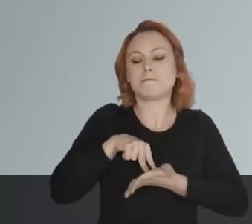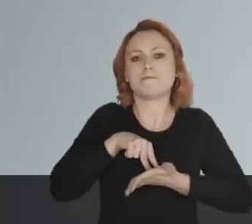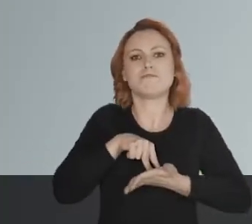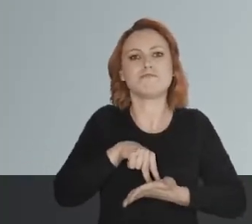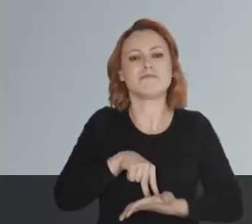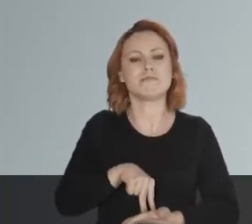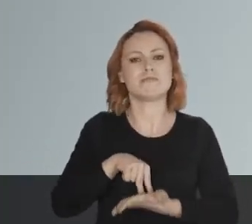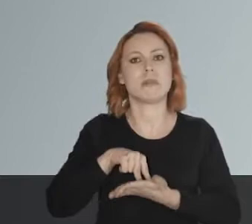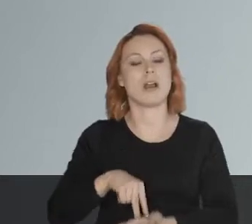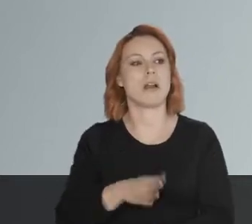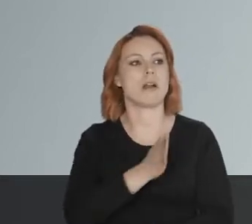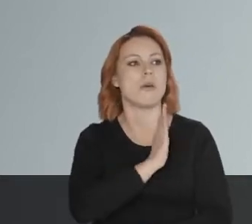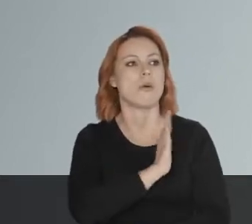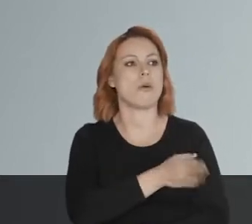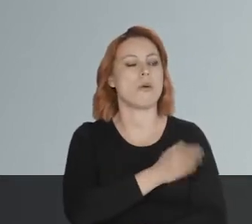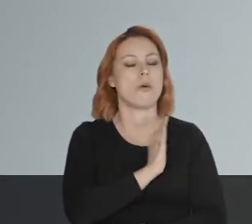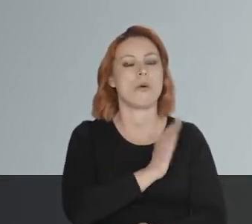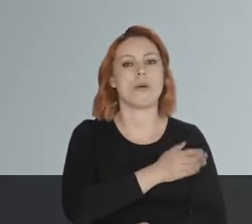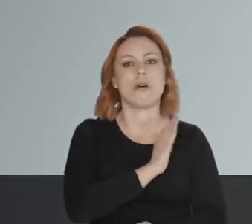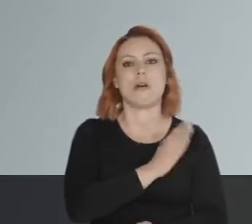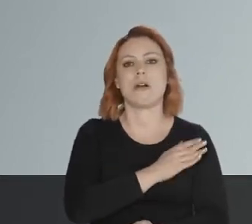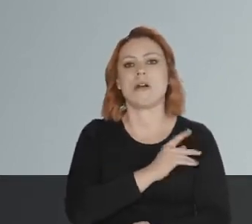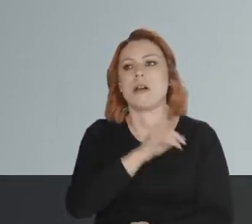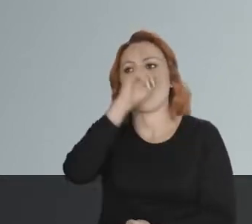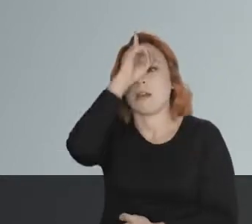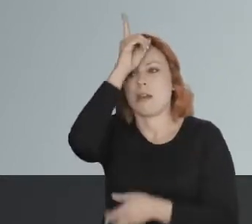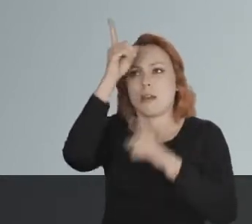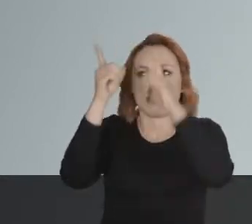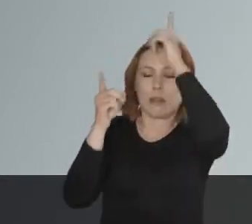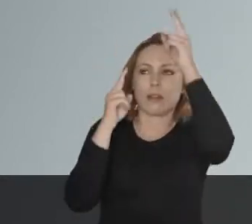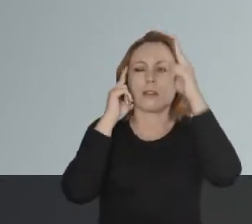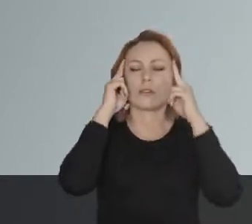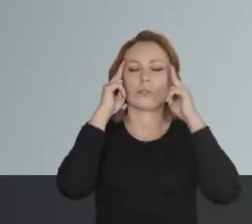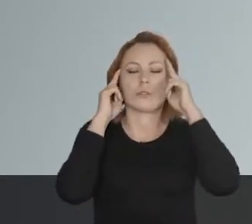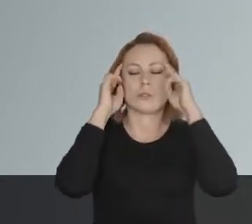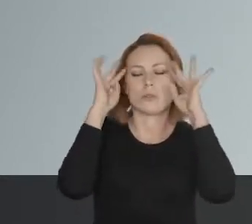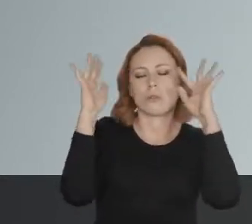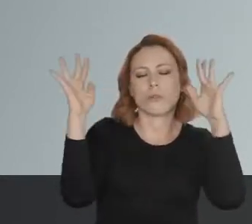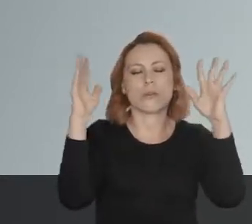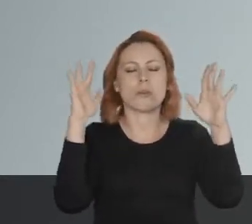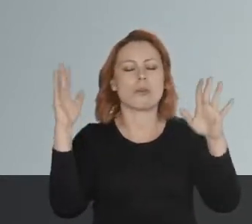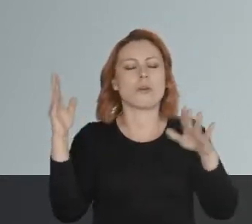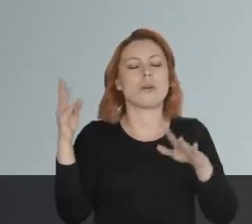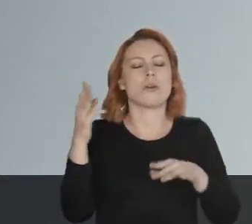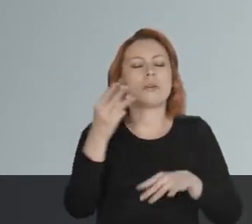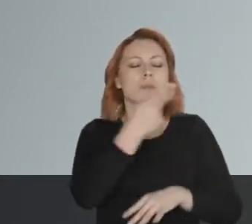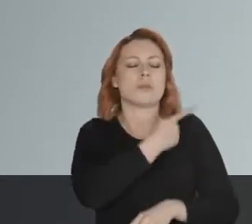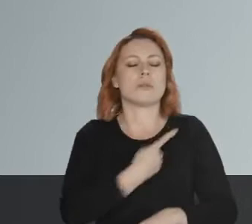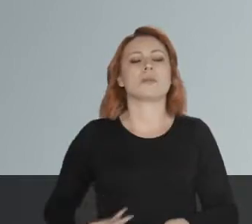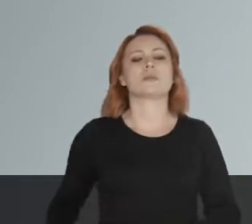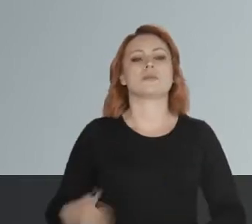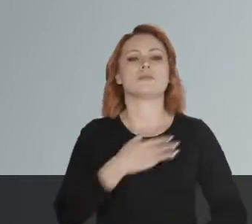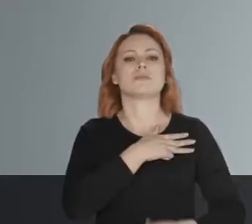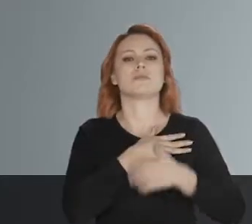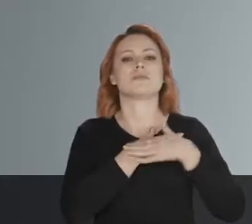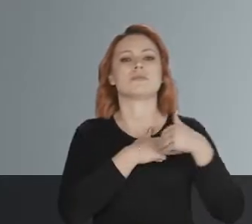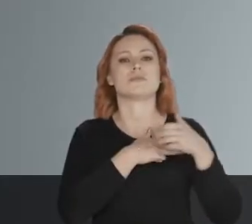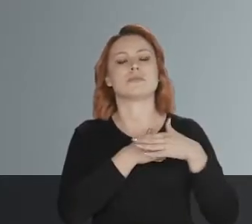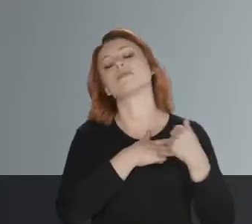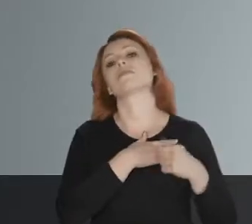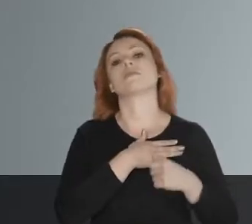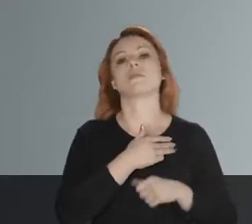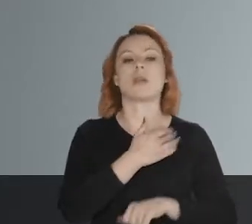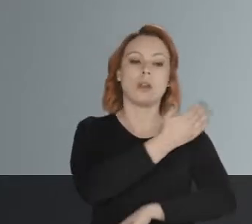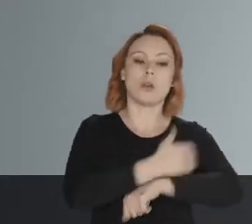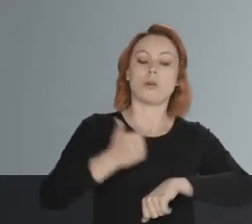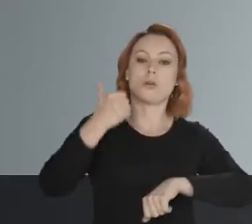pernas, vamos ser os corações, vamos ser as ideias e os sonhos do presidente mais querido que esse país já teve. Se o